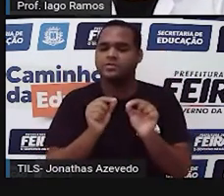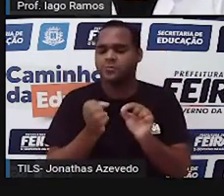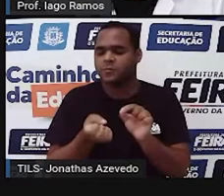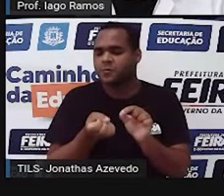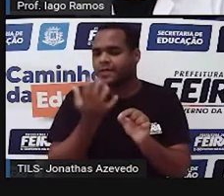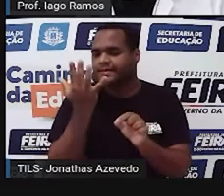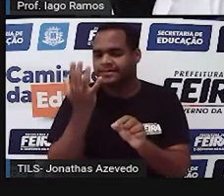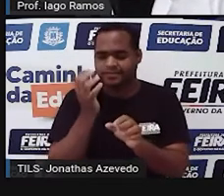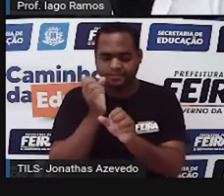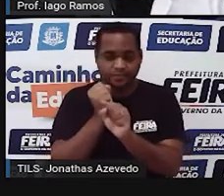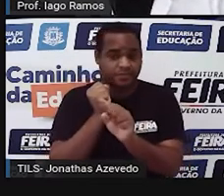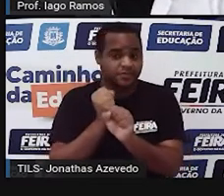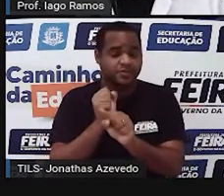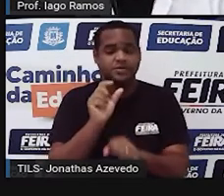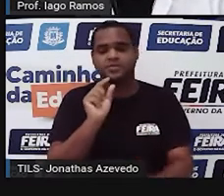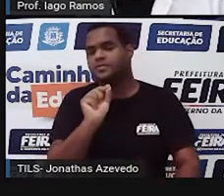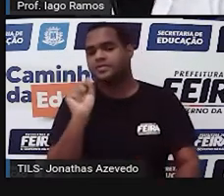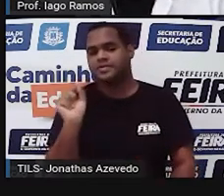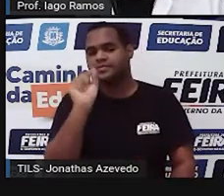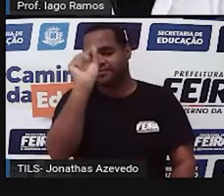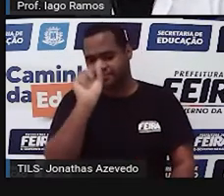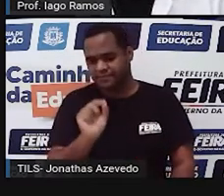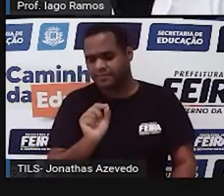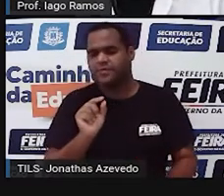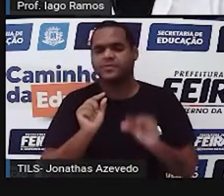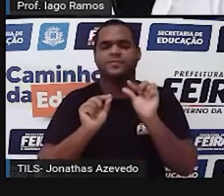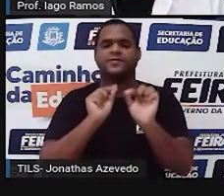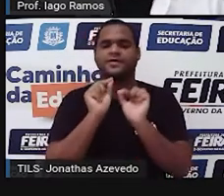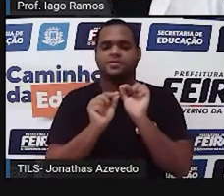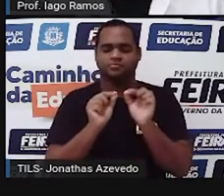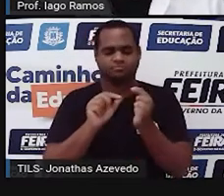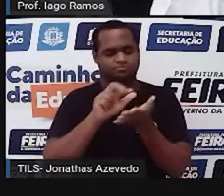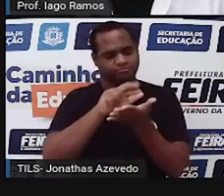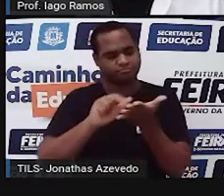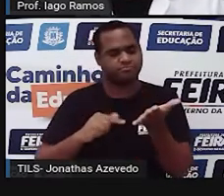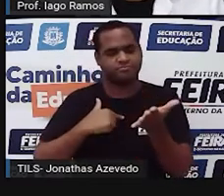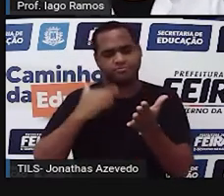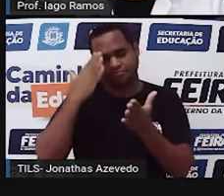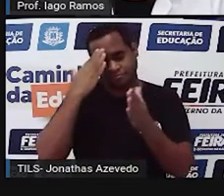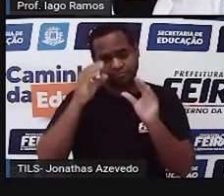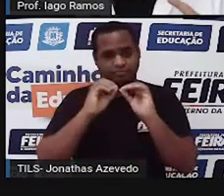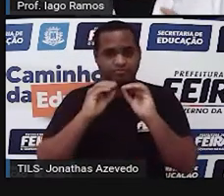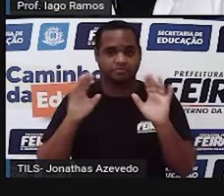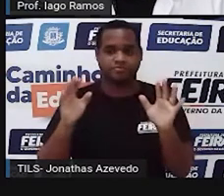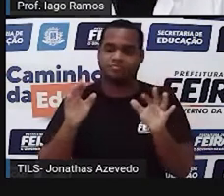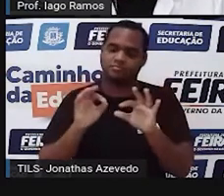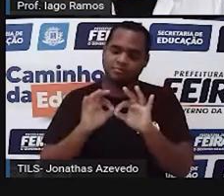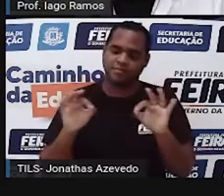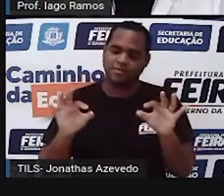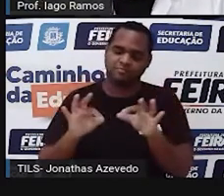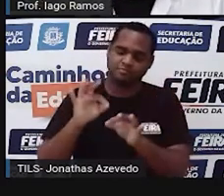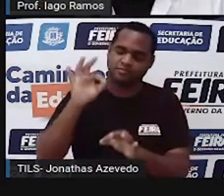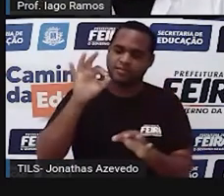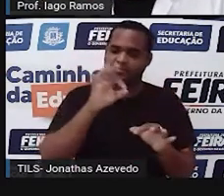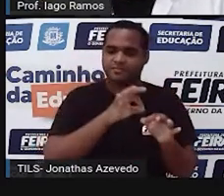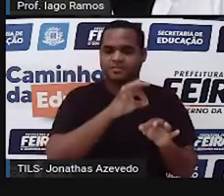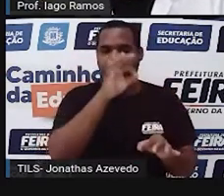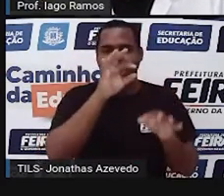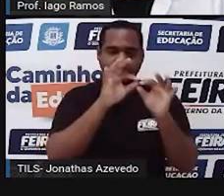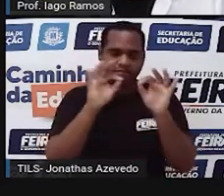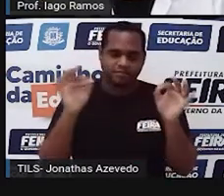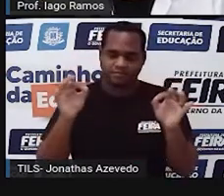quadrado dimensões tem a ver com aquelas coisas né que a gente entende por cumprimento por altura